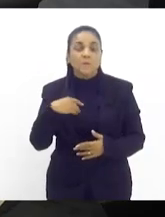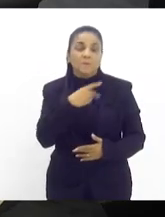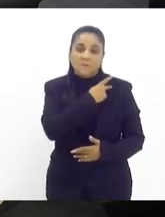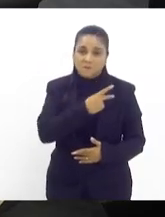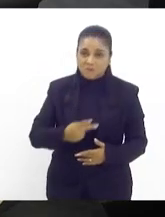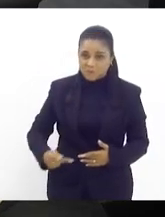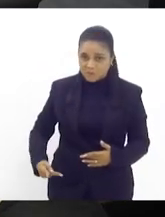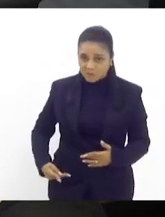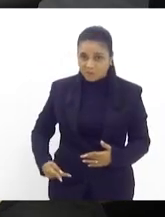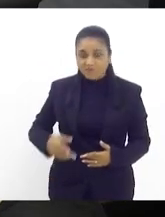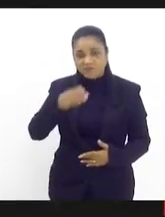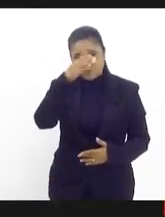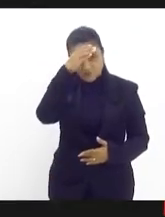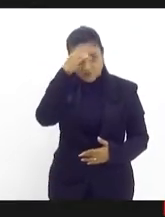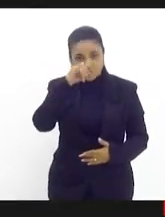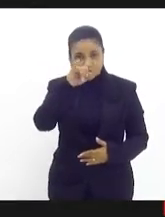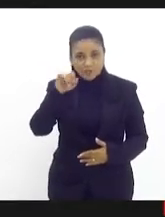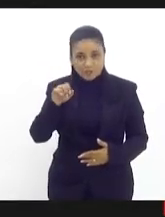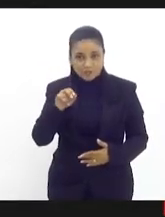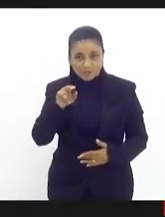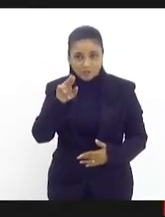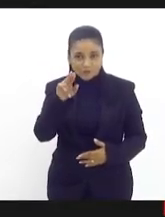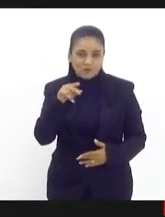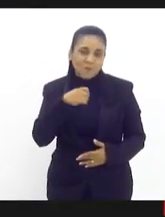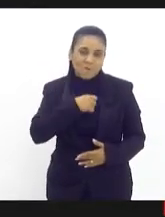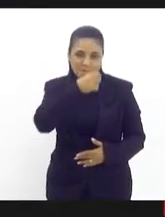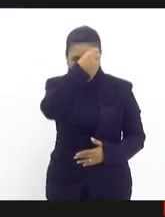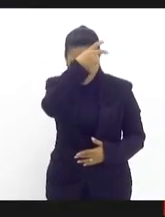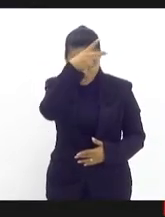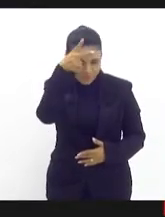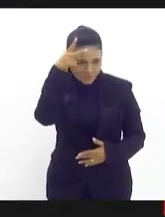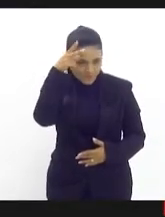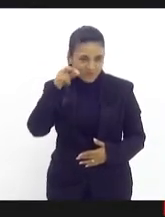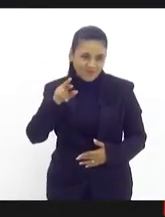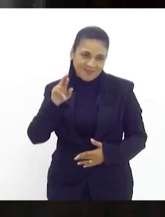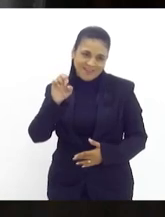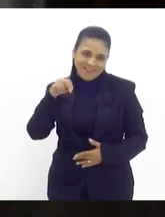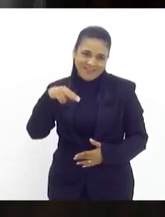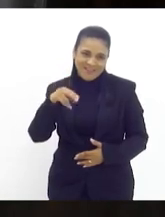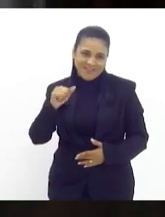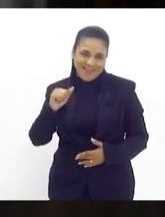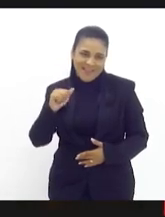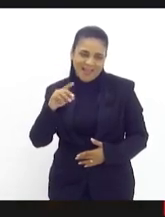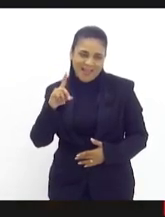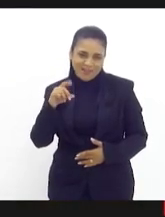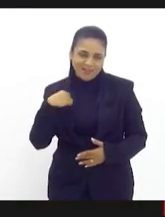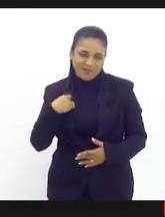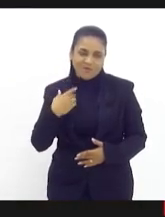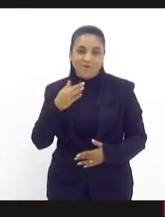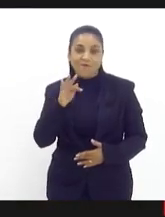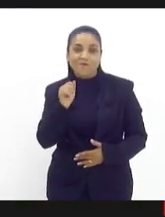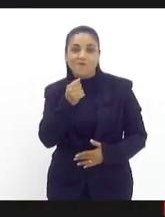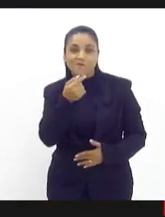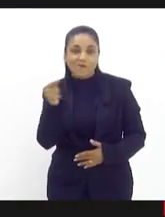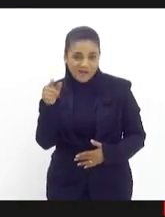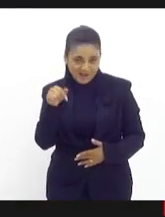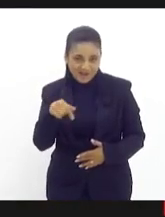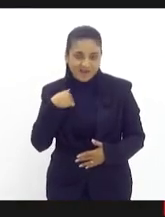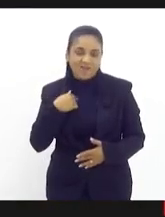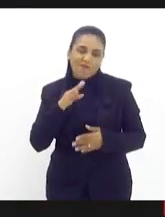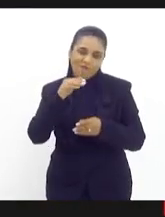presidente, tia Ju é fã do prefeito Renato Cozzolino. O meu voto é favorável